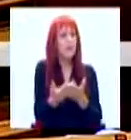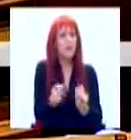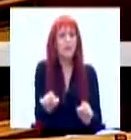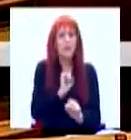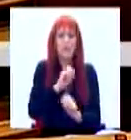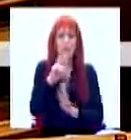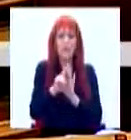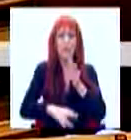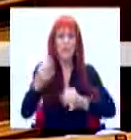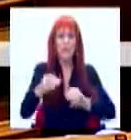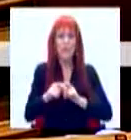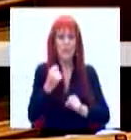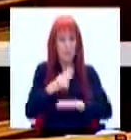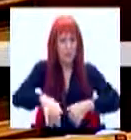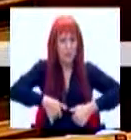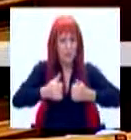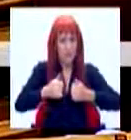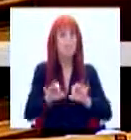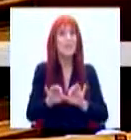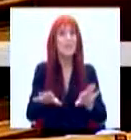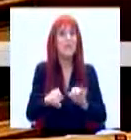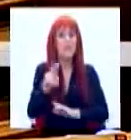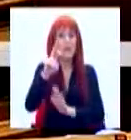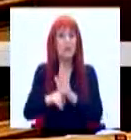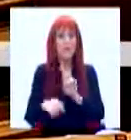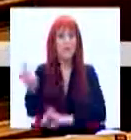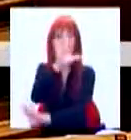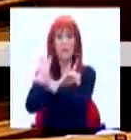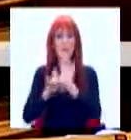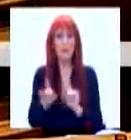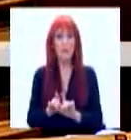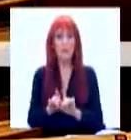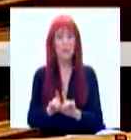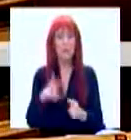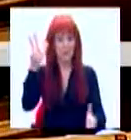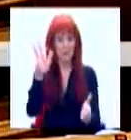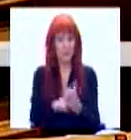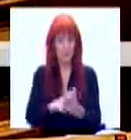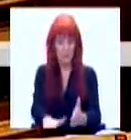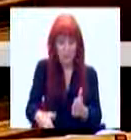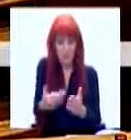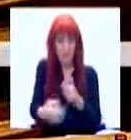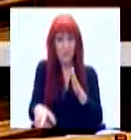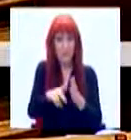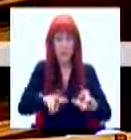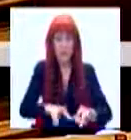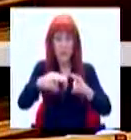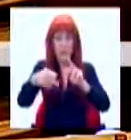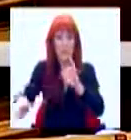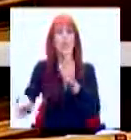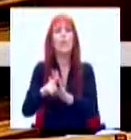nosso regime jurídico mais eficaz e conforme com a regulamentação europeia. A aprovação da proposta de lei de alteração